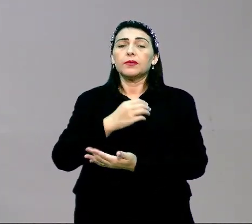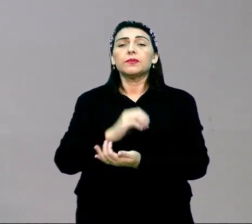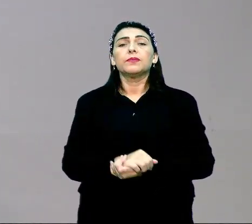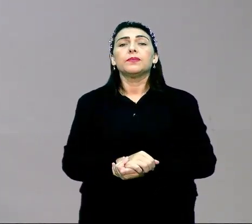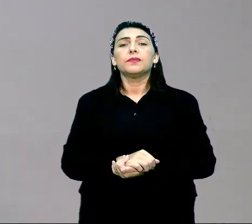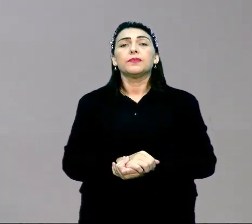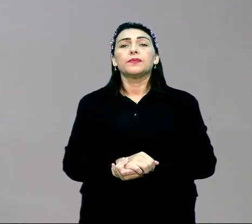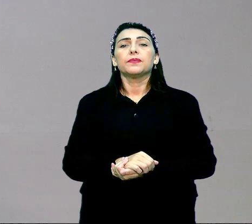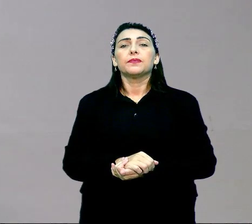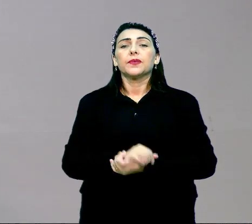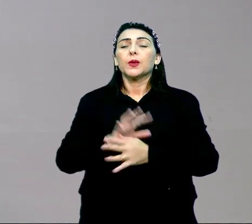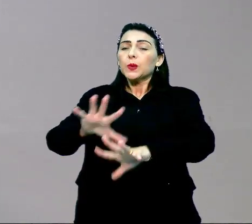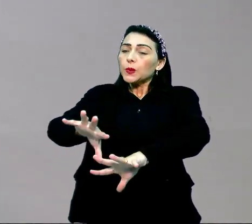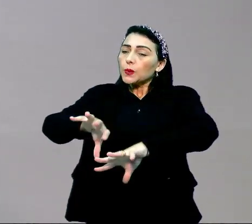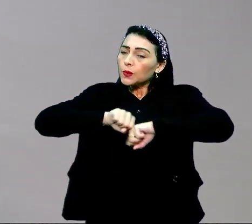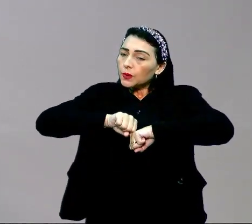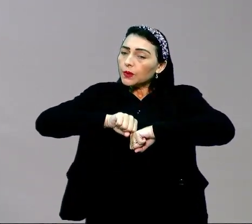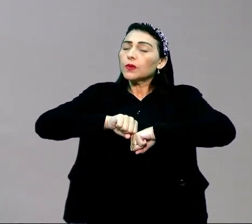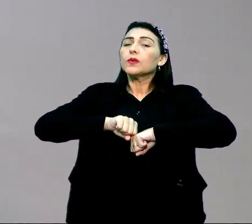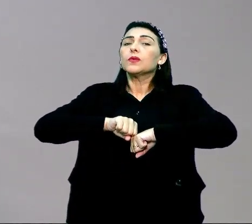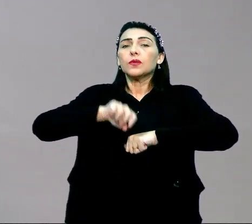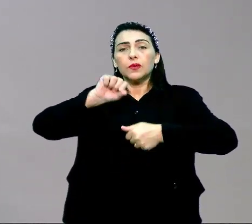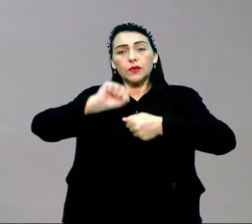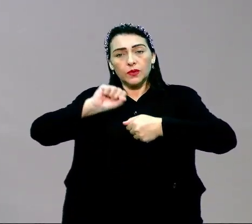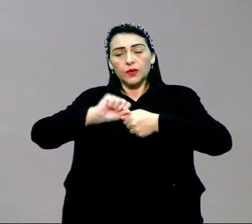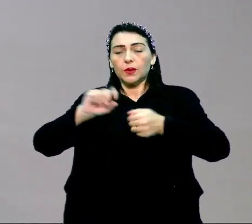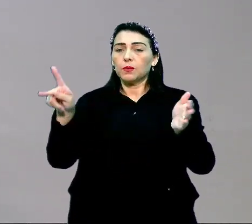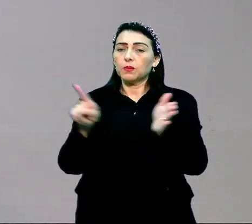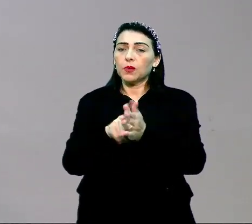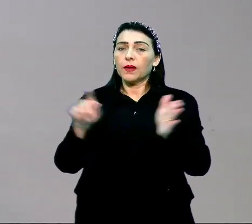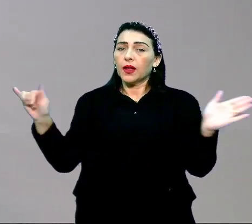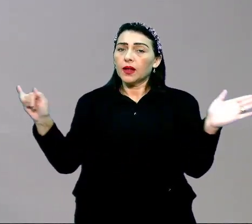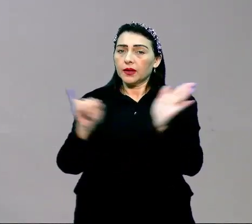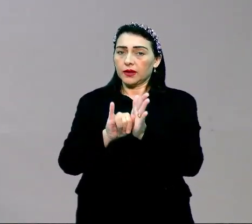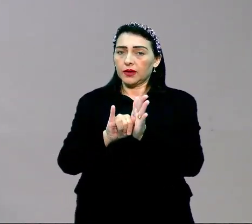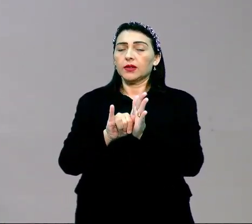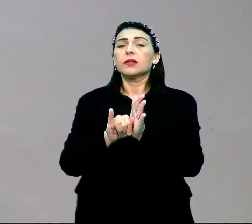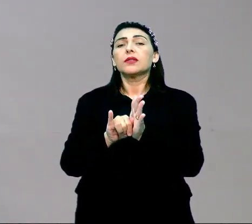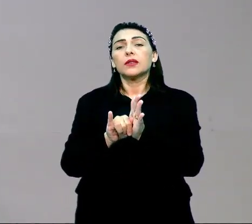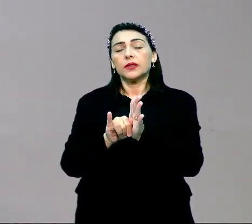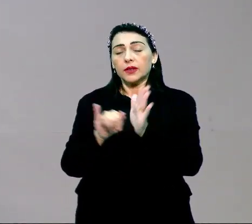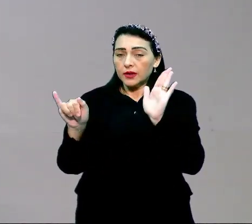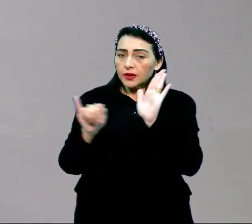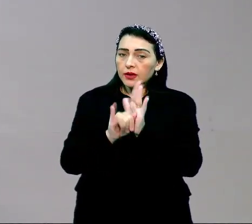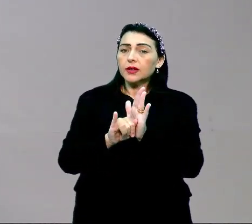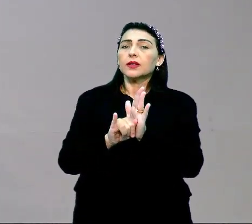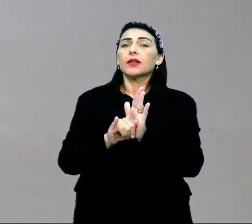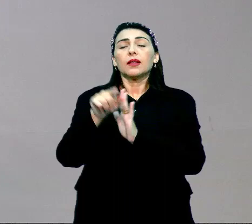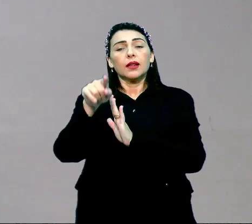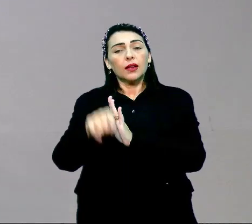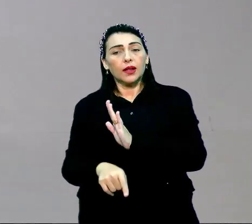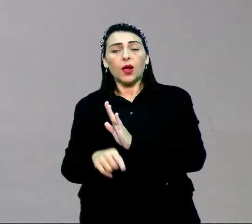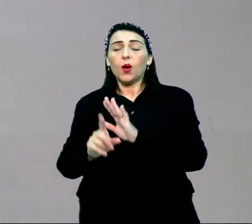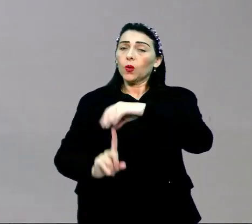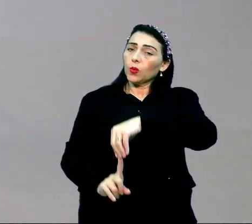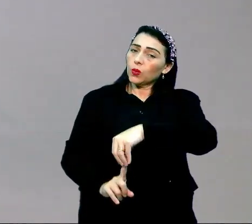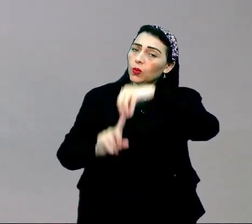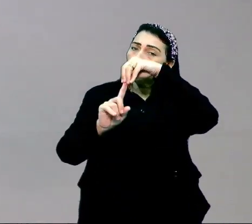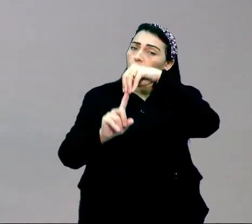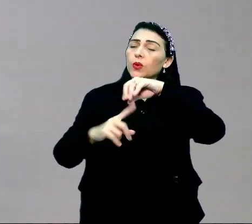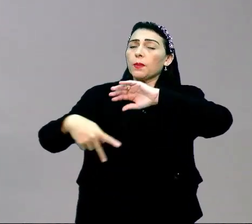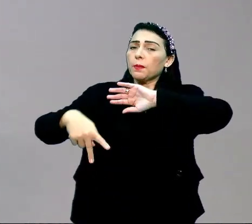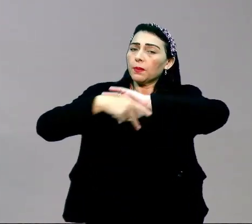sendo absorvido, vai fazendo parte da identidade. E essa identidade, ela é única,